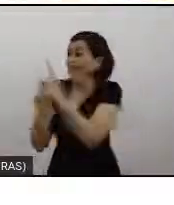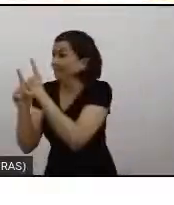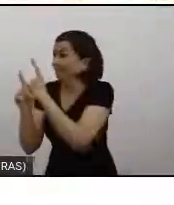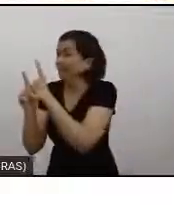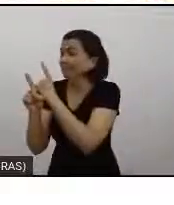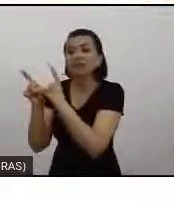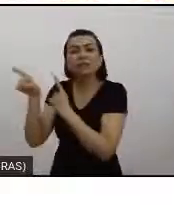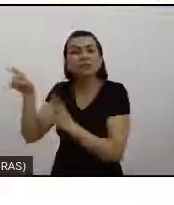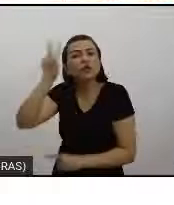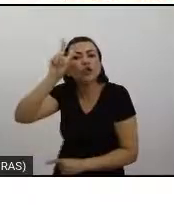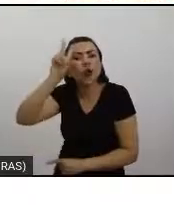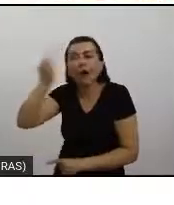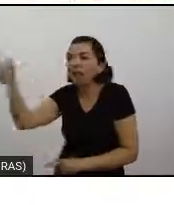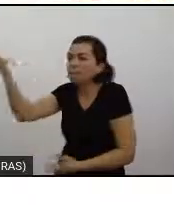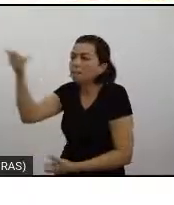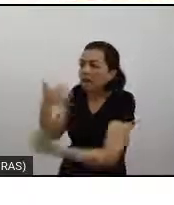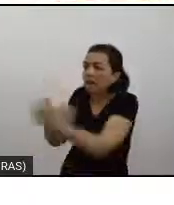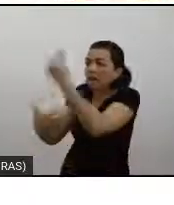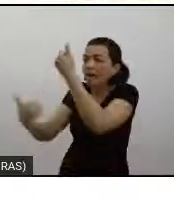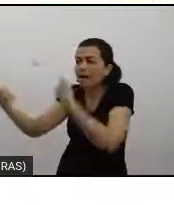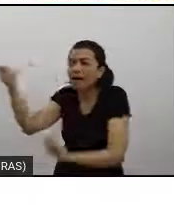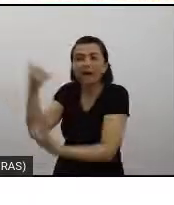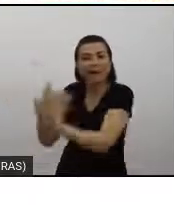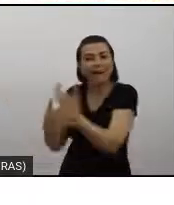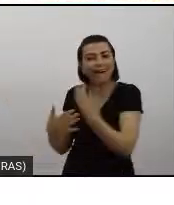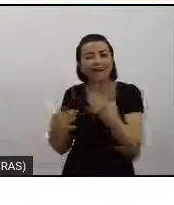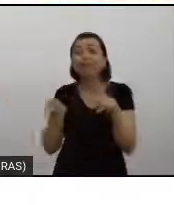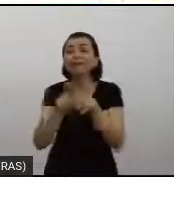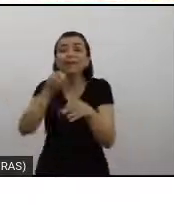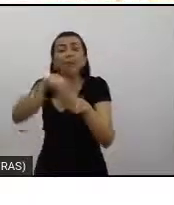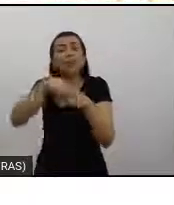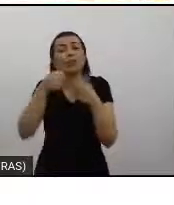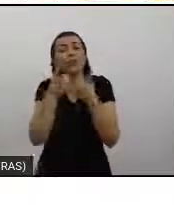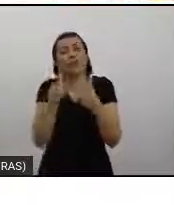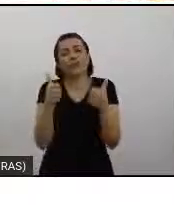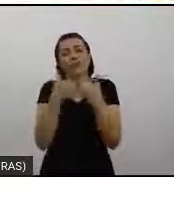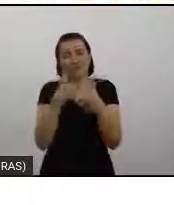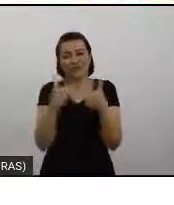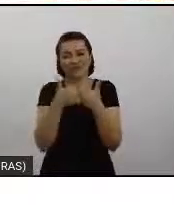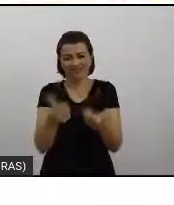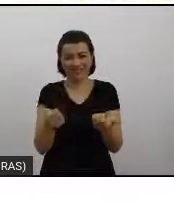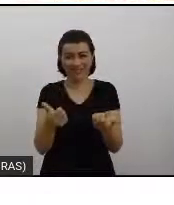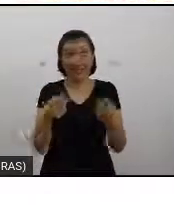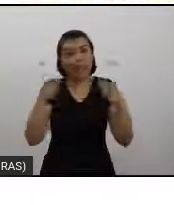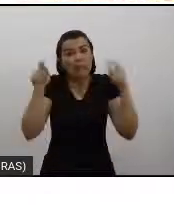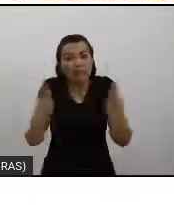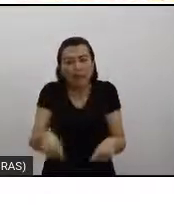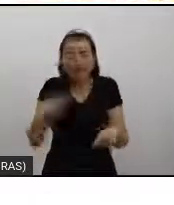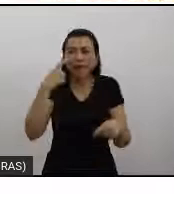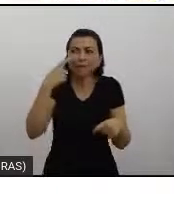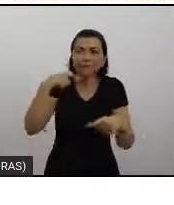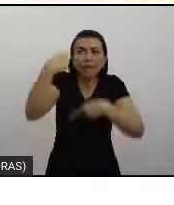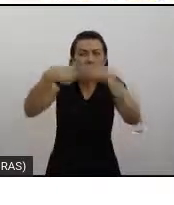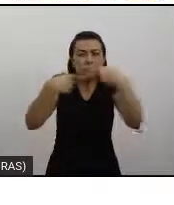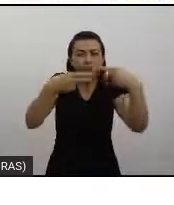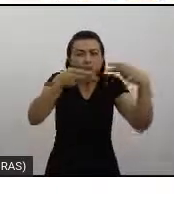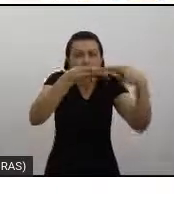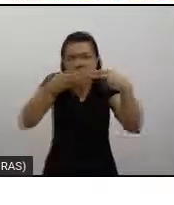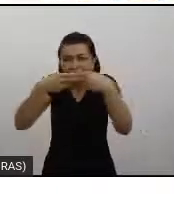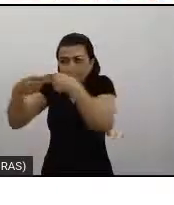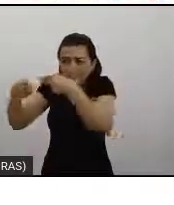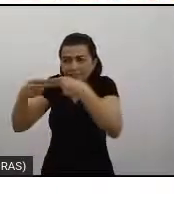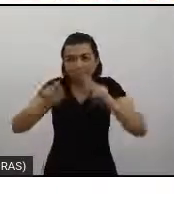histórias, fragmentos... Como é que você vai tecer aquilo ali, fazer uma teia e criar sentido